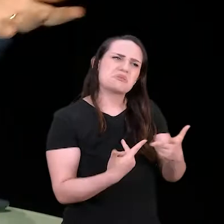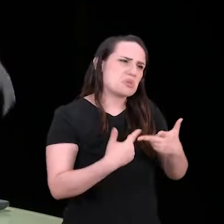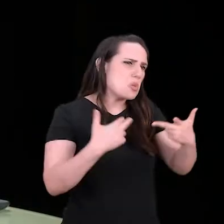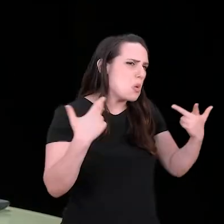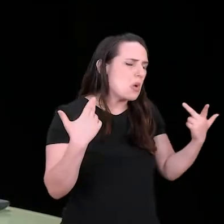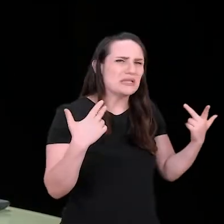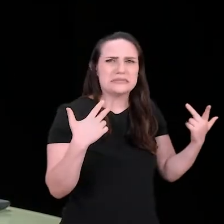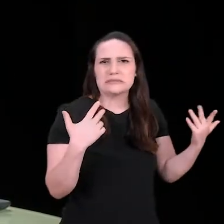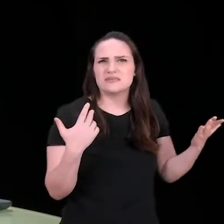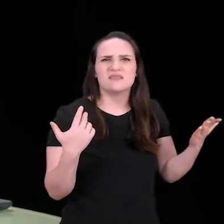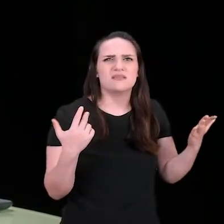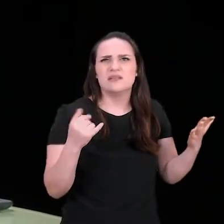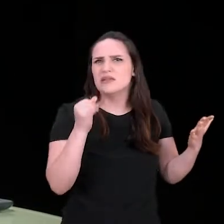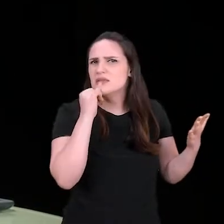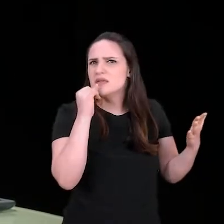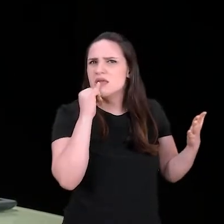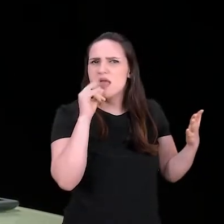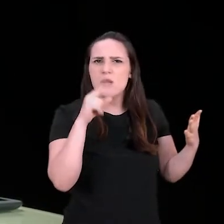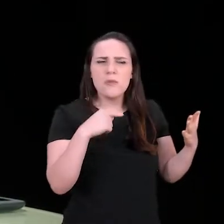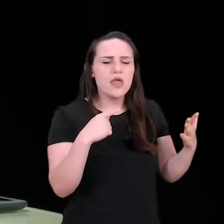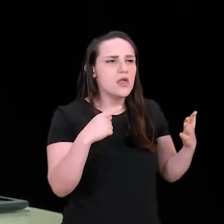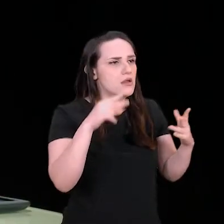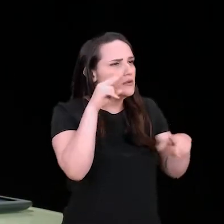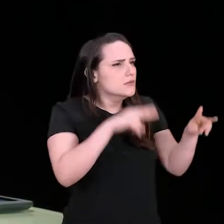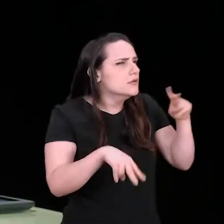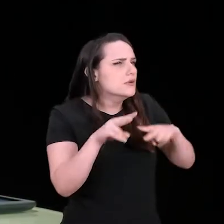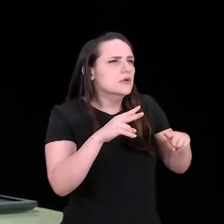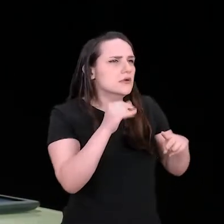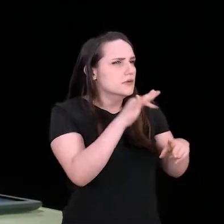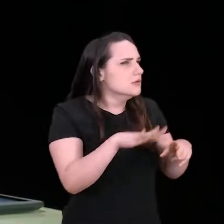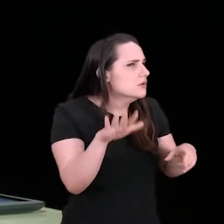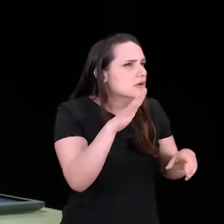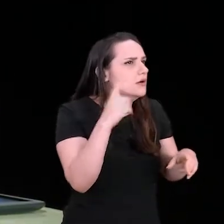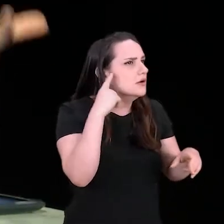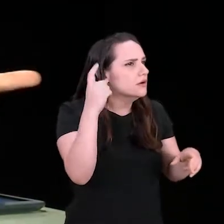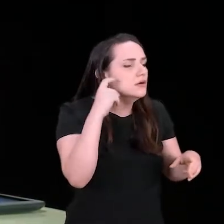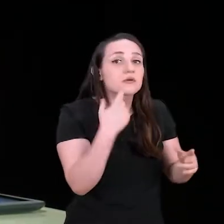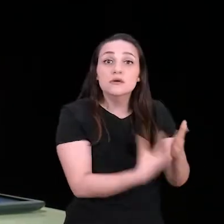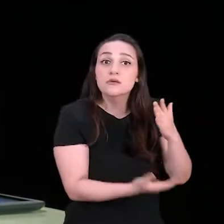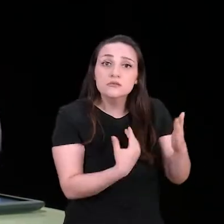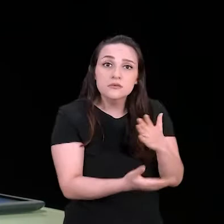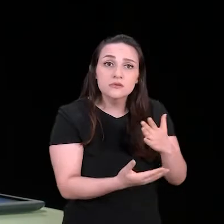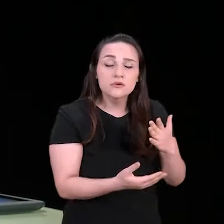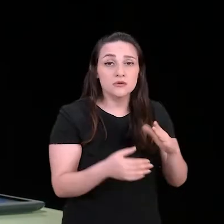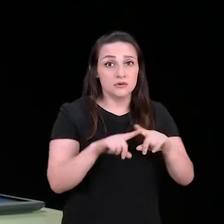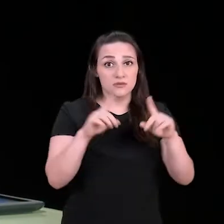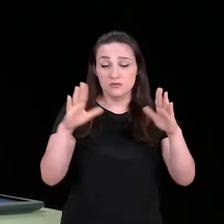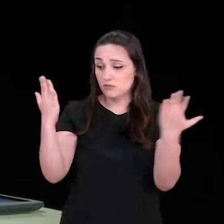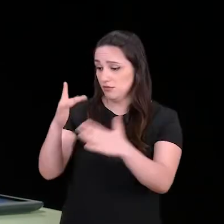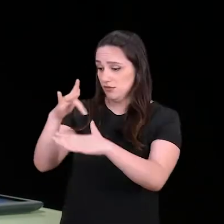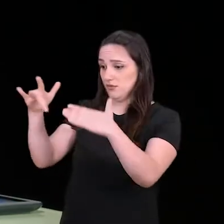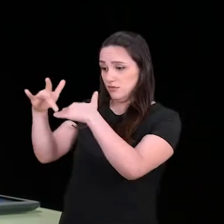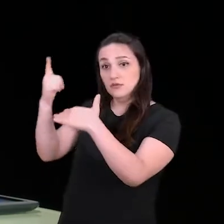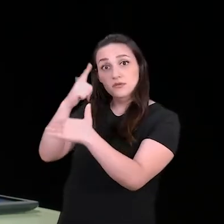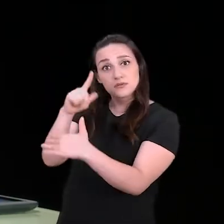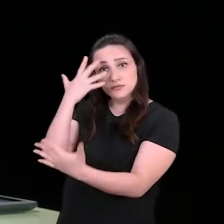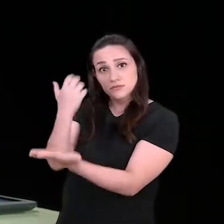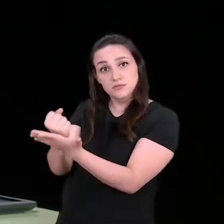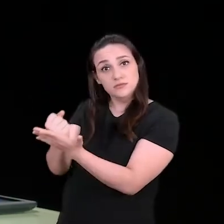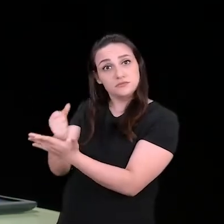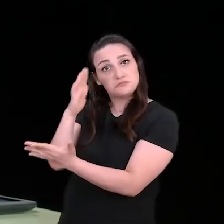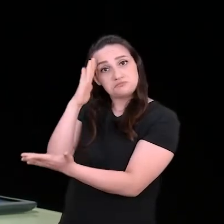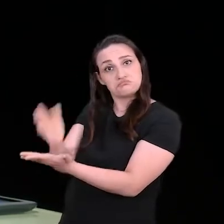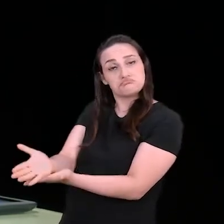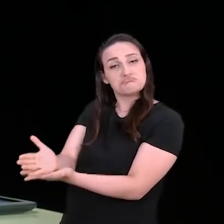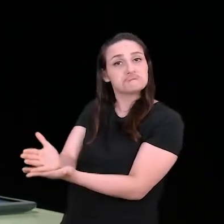várias emissoras de televisão, né, quando está falando de conteúdo audiovisual. E muita coisa acabou se perdendo. Como eu tenho hoje as redes sociais, eu transmito, eu deixo